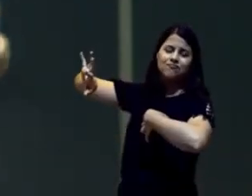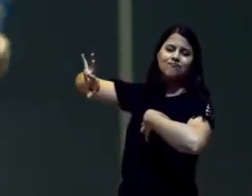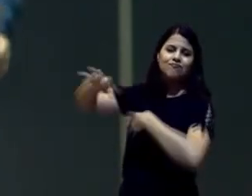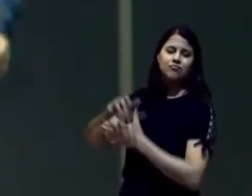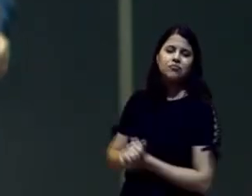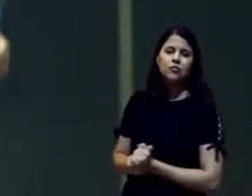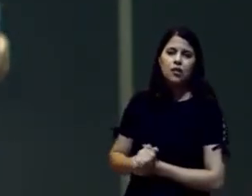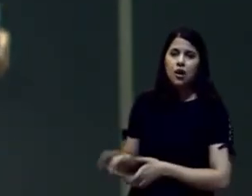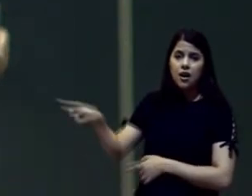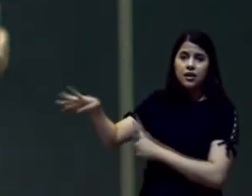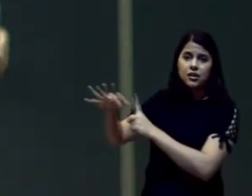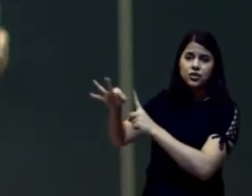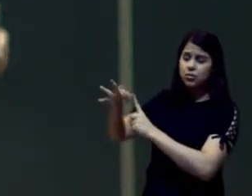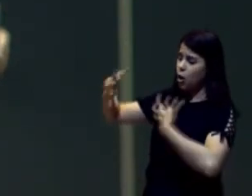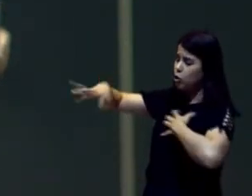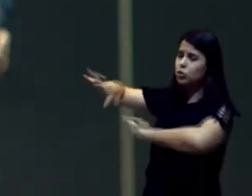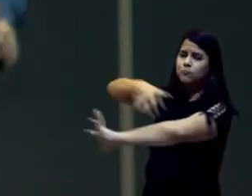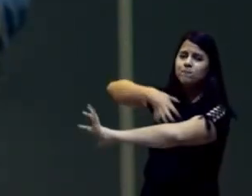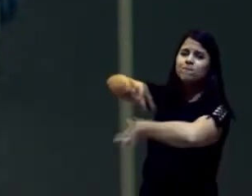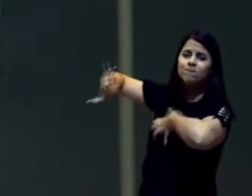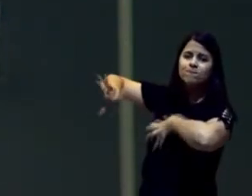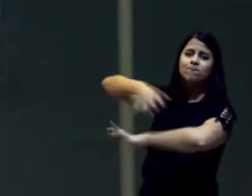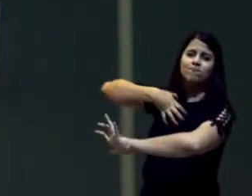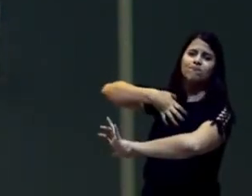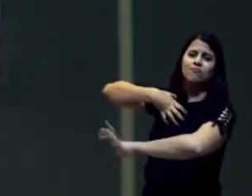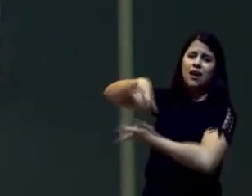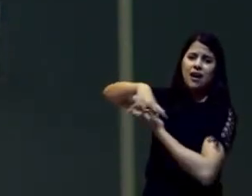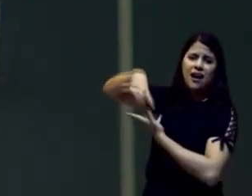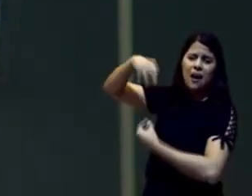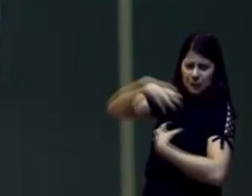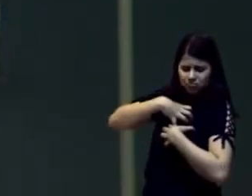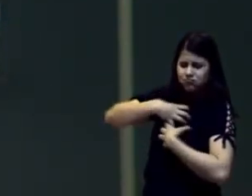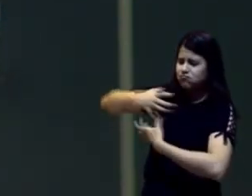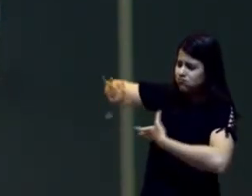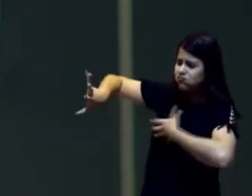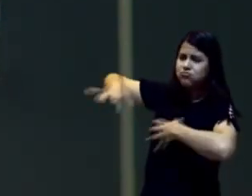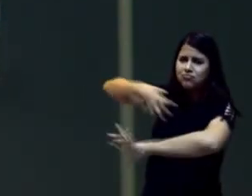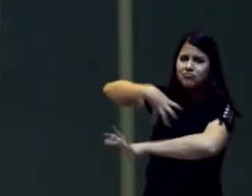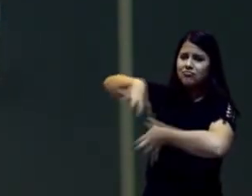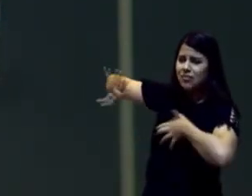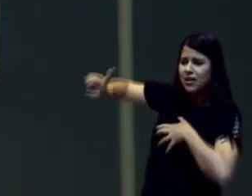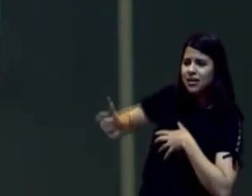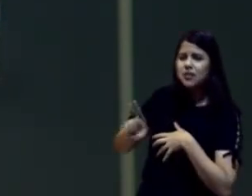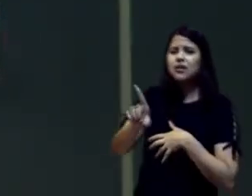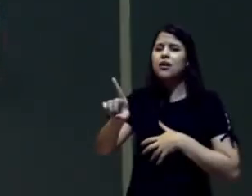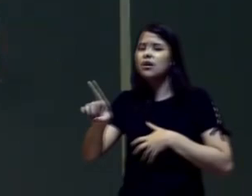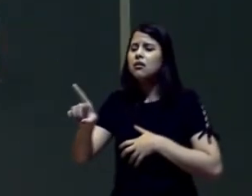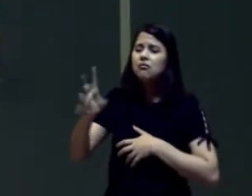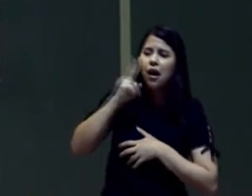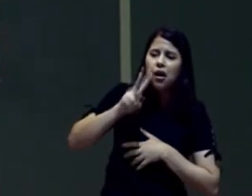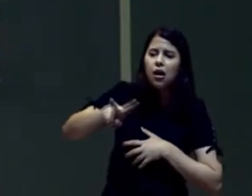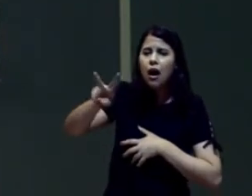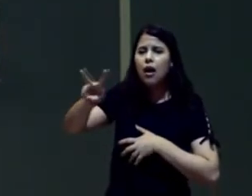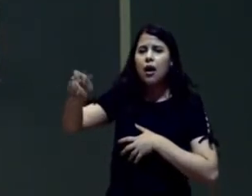aos filipenses: eu vou mandar Timóteo, porque Timóteo compartilha a minha alma. Eu vou mandar Timóteo, por quê? Porque